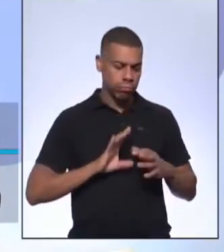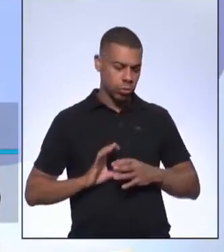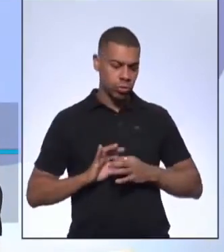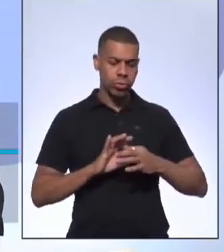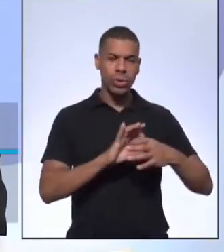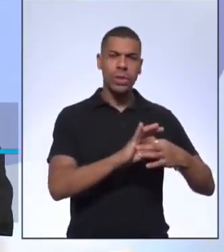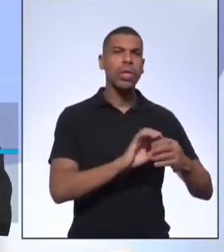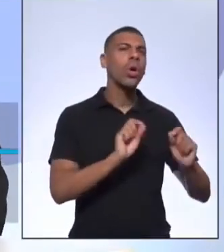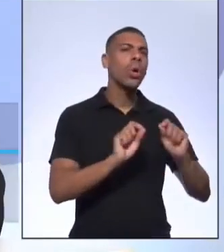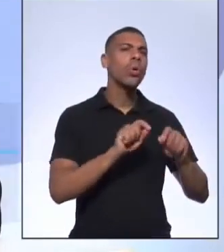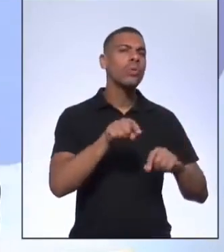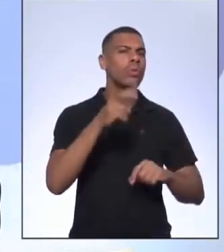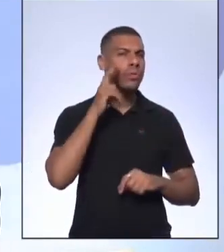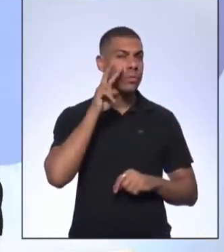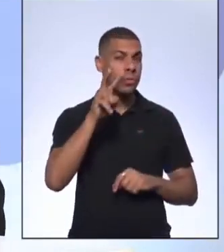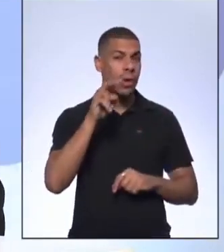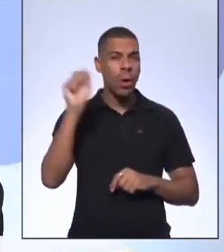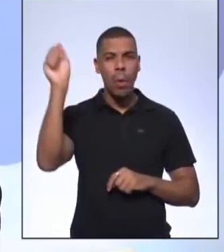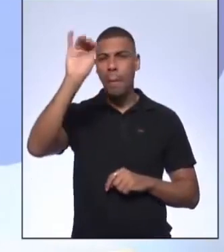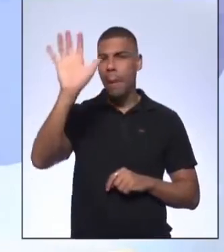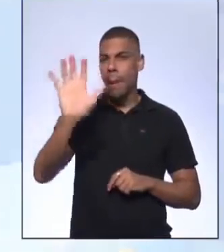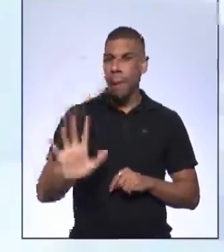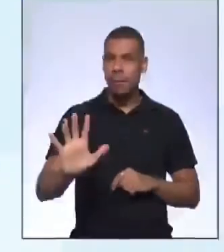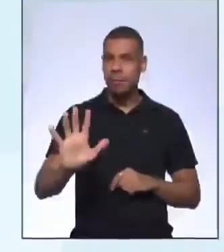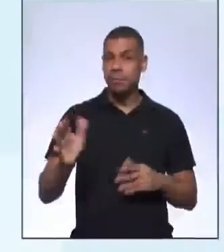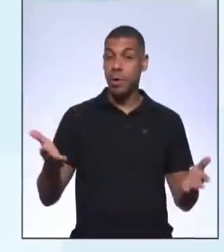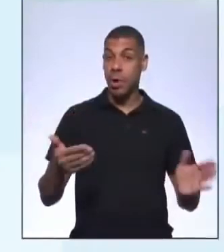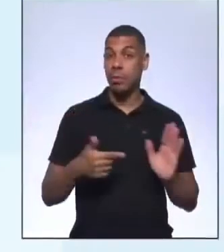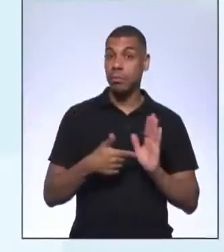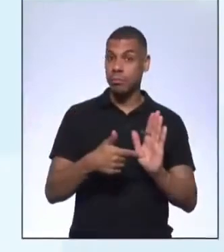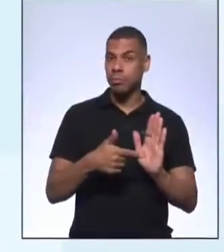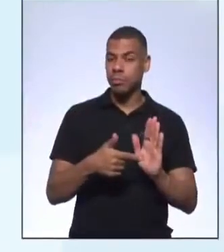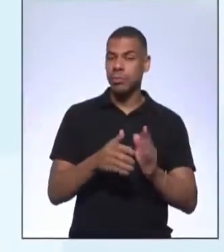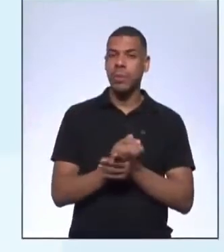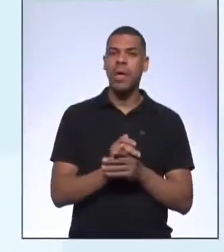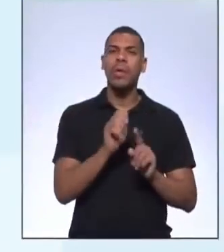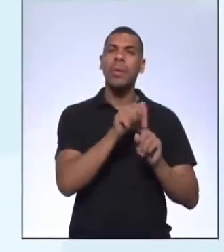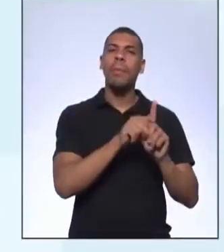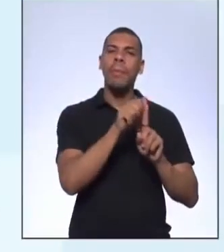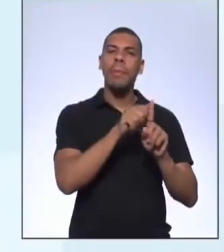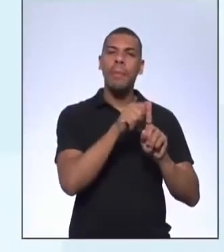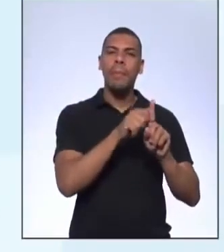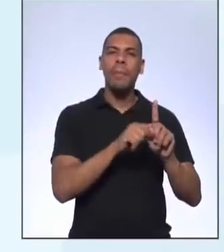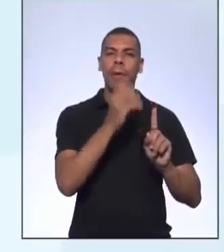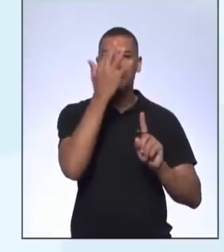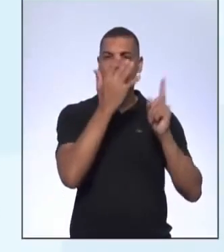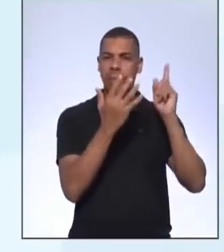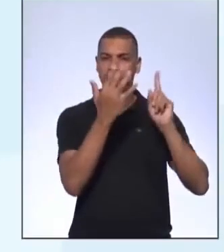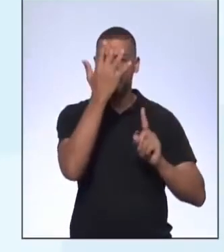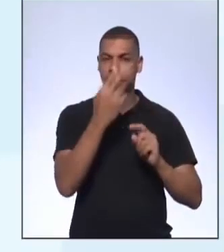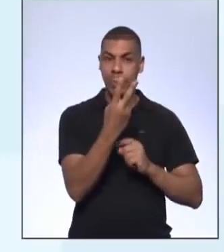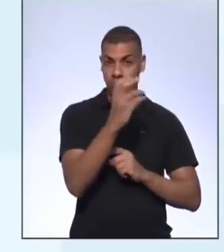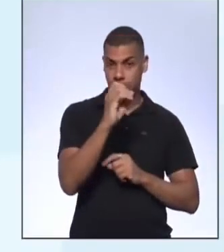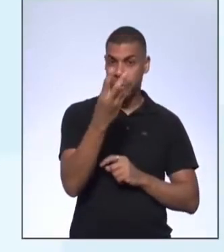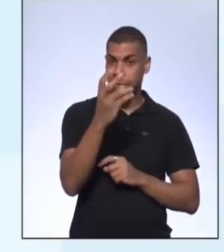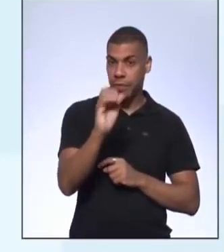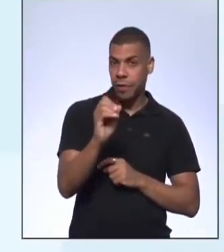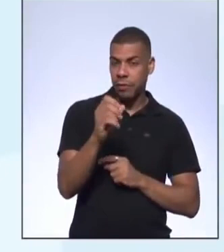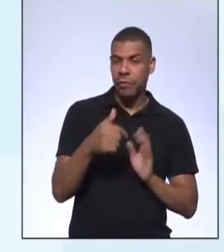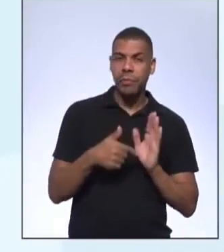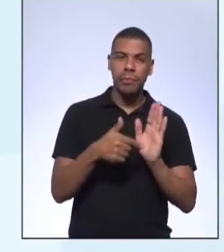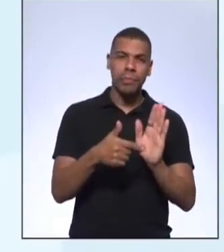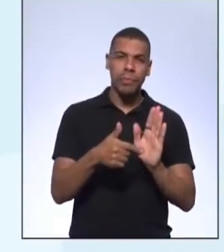estou falando, vocês vão ver um mapa, né, atual de fevereiro de 2020 das áreas aborígenes,